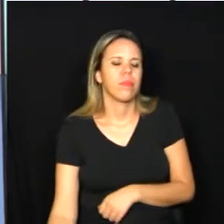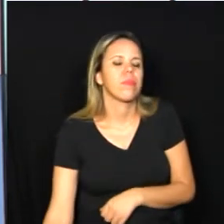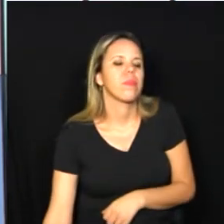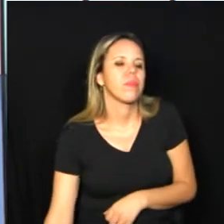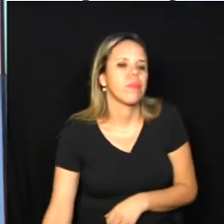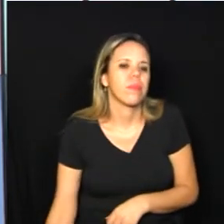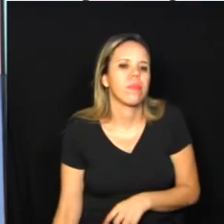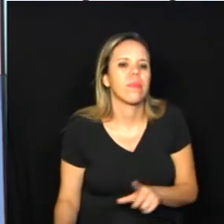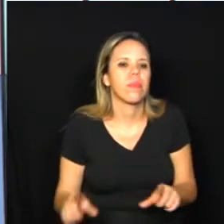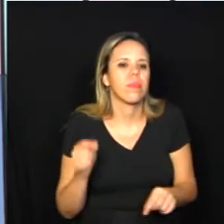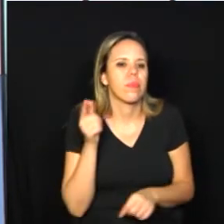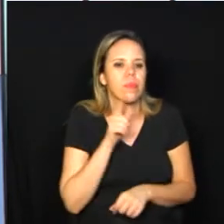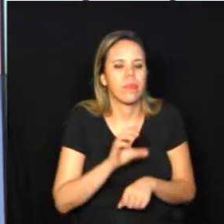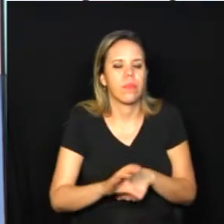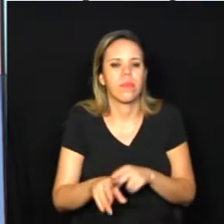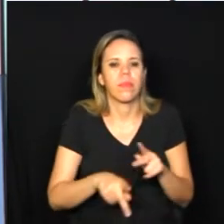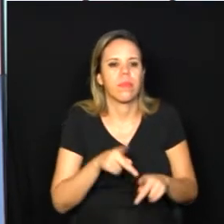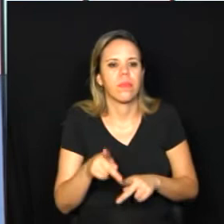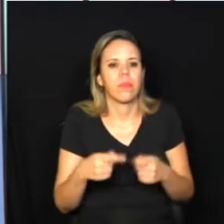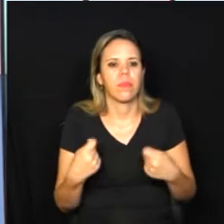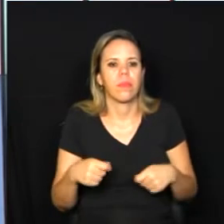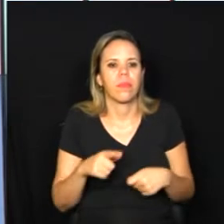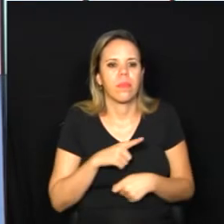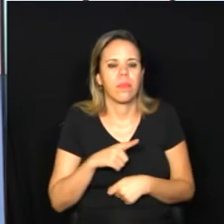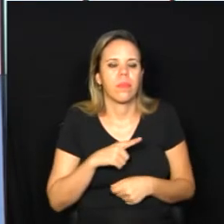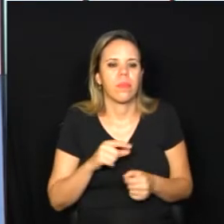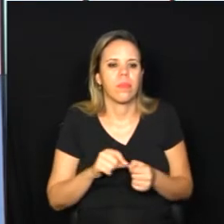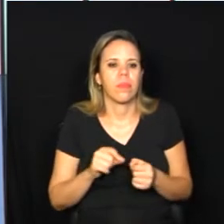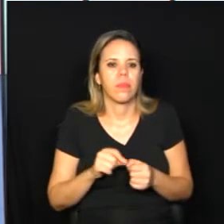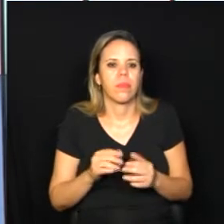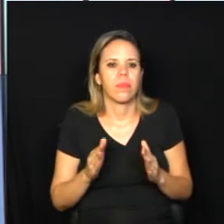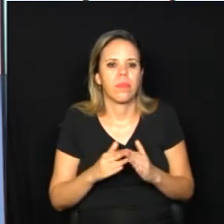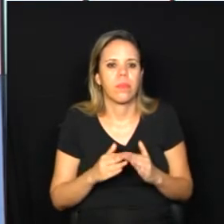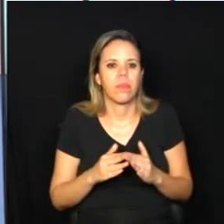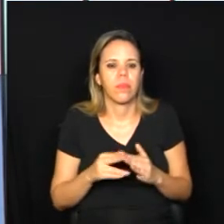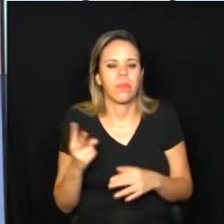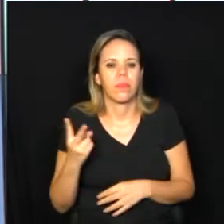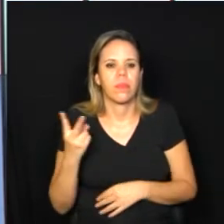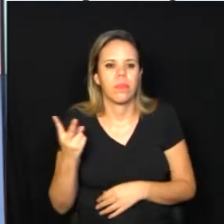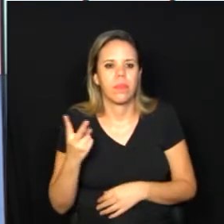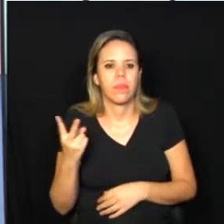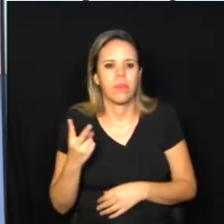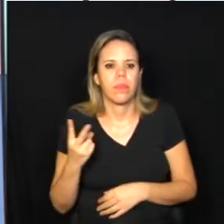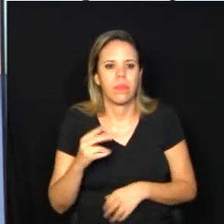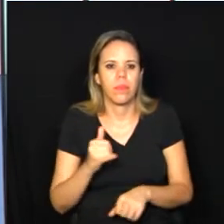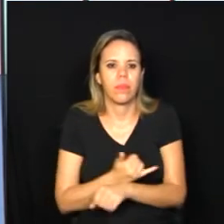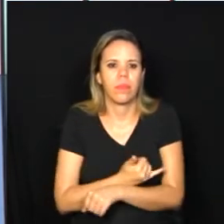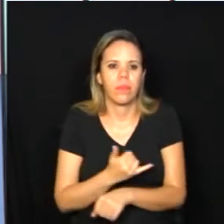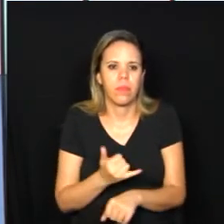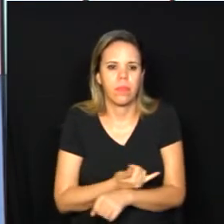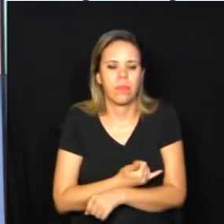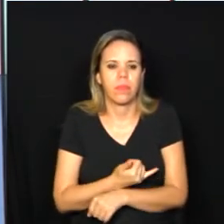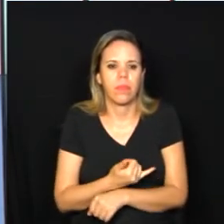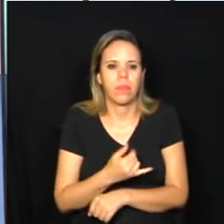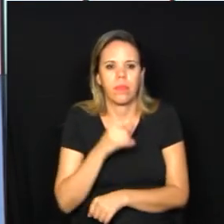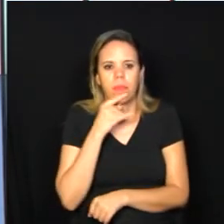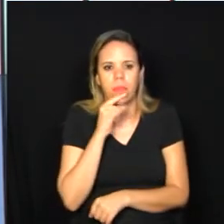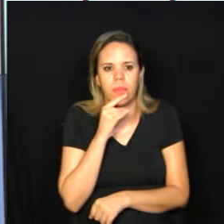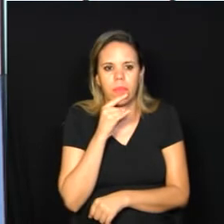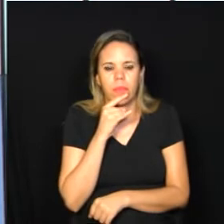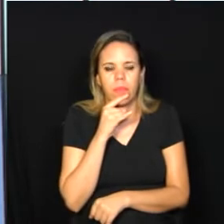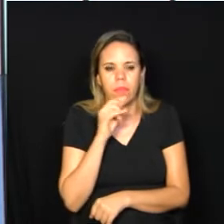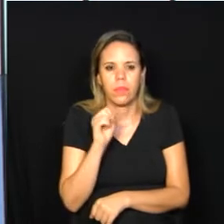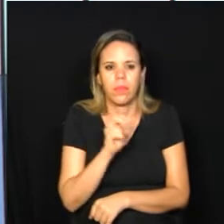processo seletivo, os candidatos precisam residir em Valinhos, Jaguariúna, Piracicaba